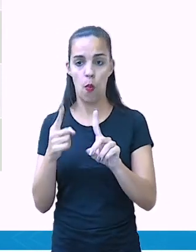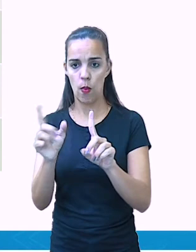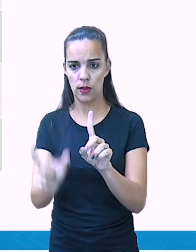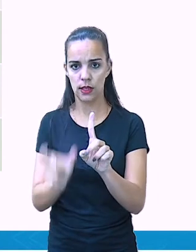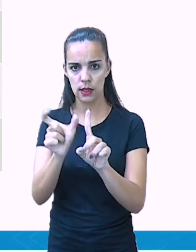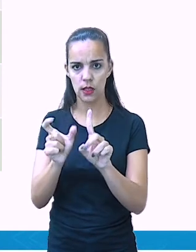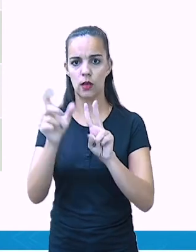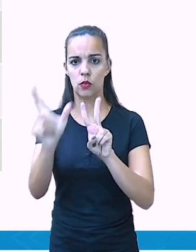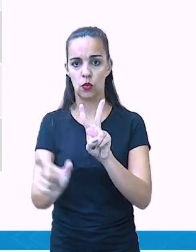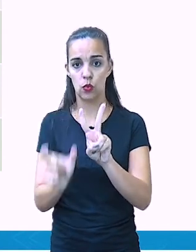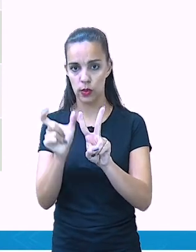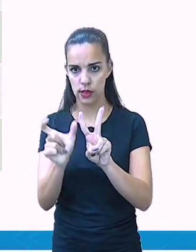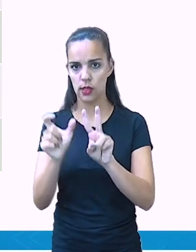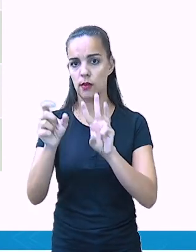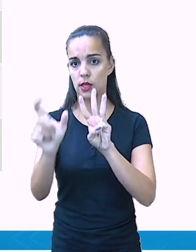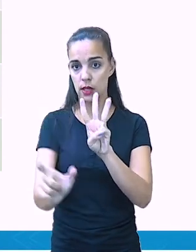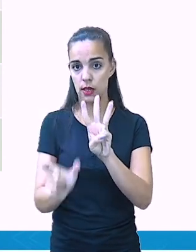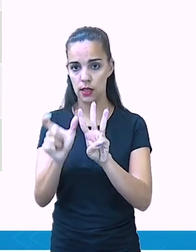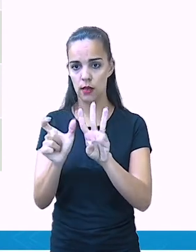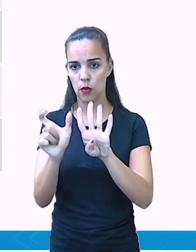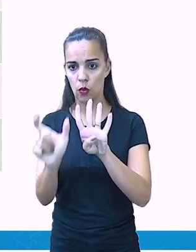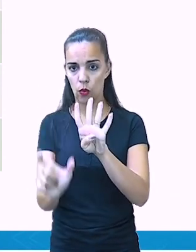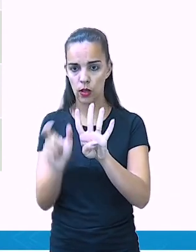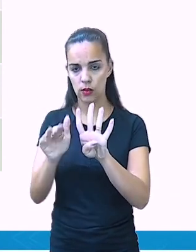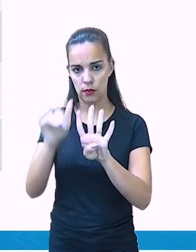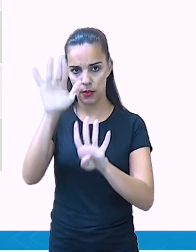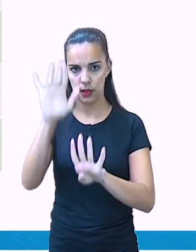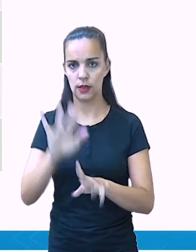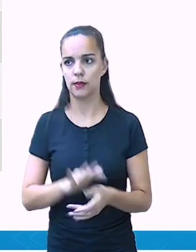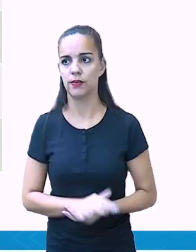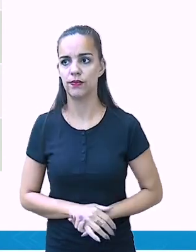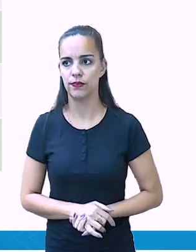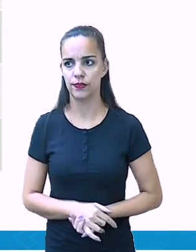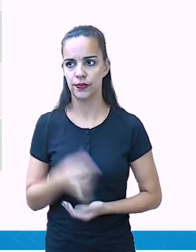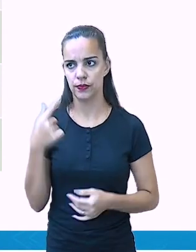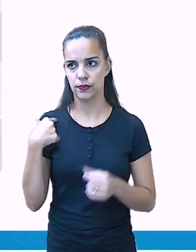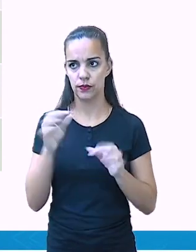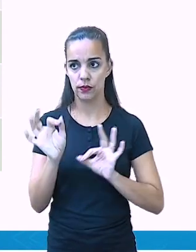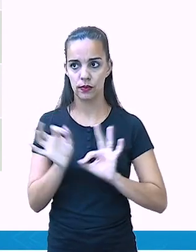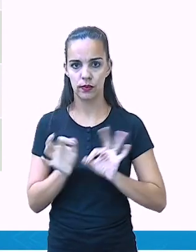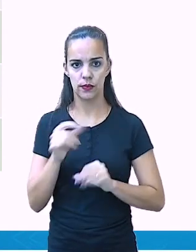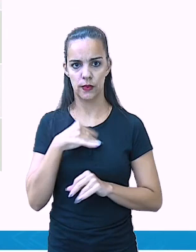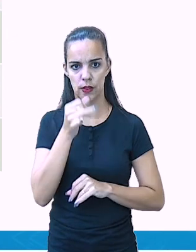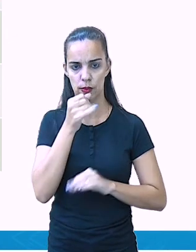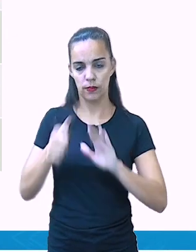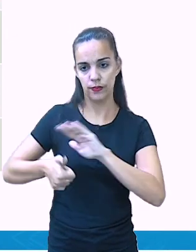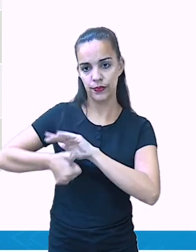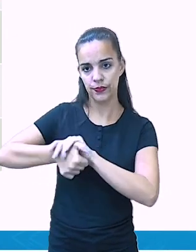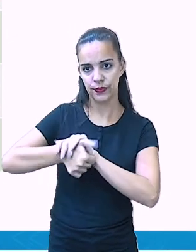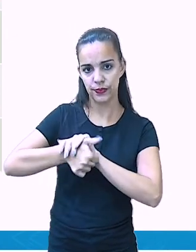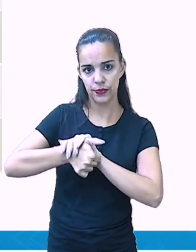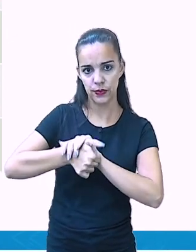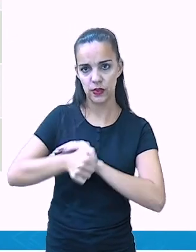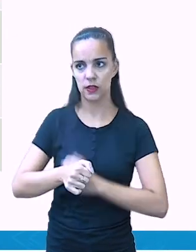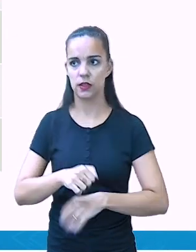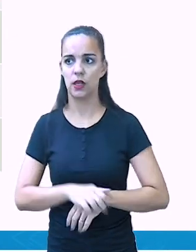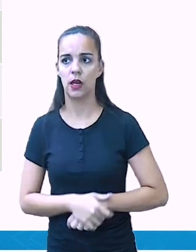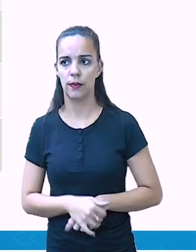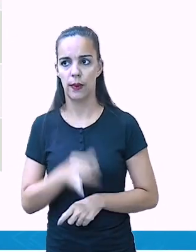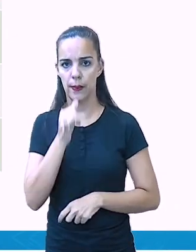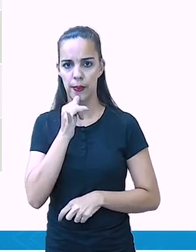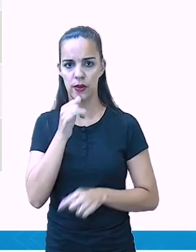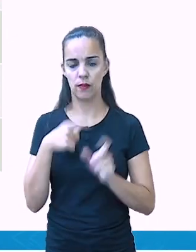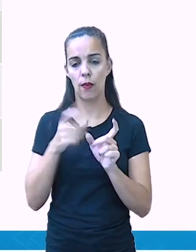ou polissílaba. Por isso a gente precisa fazer juntos. Então vamos para a palavra tartaruga. Vocês devem